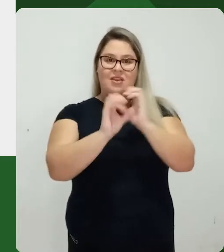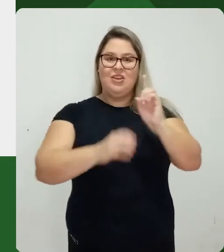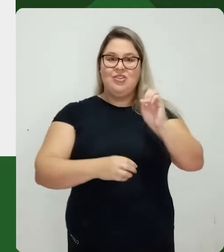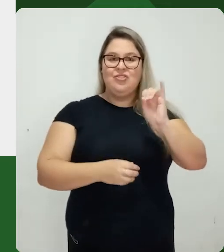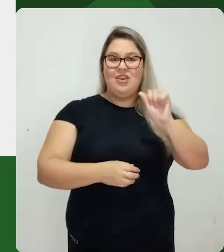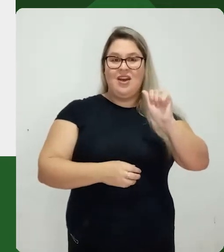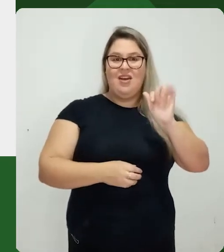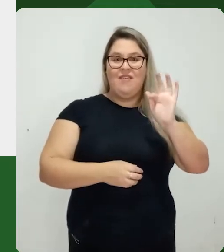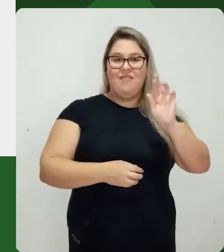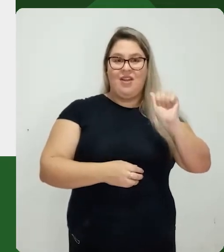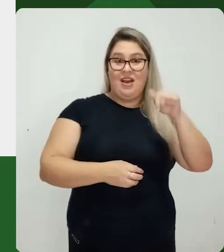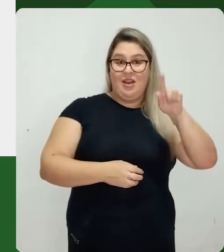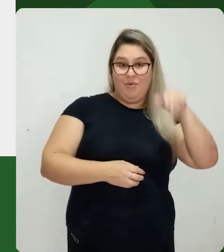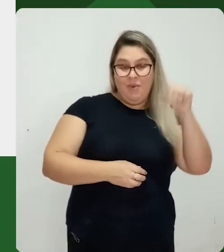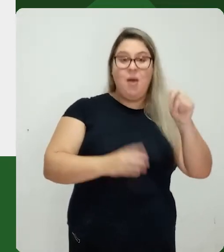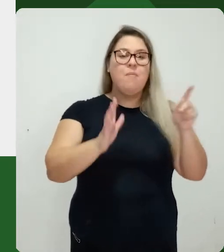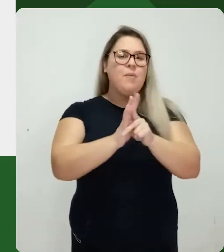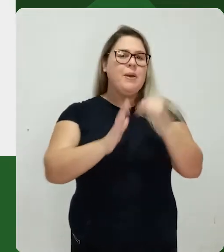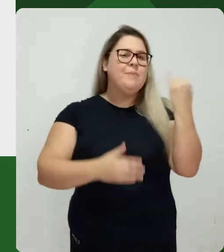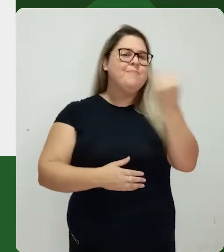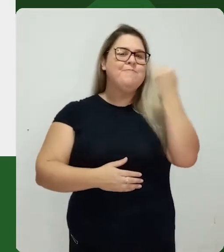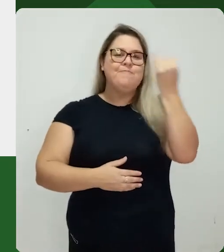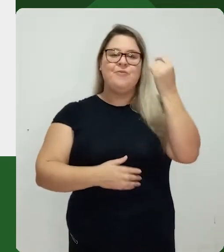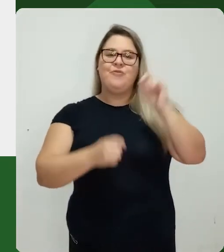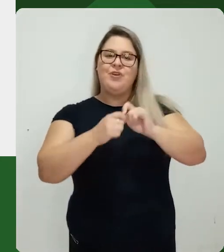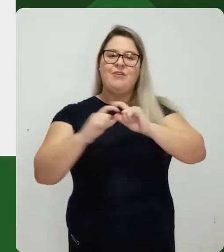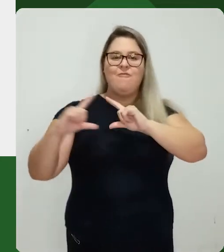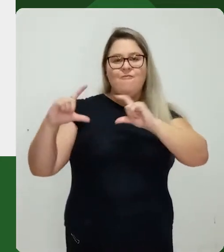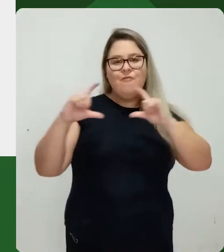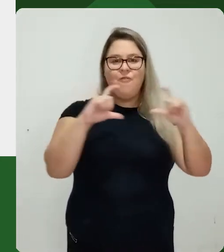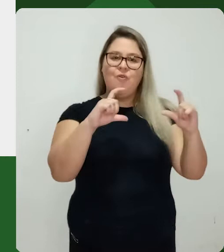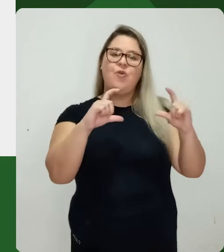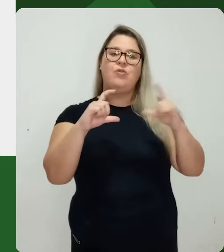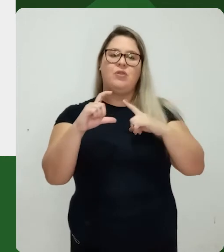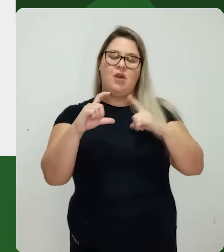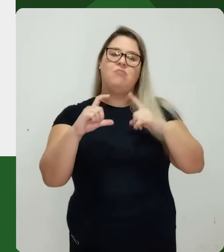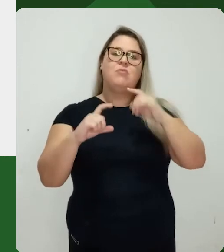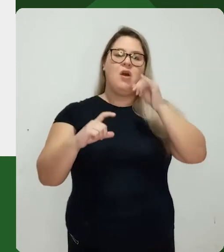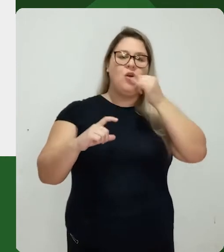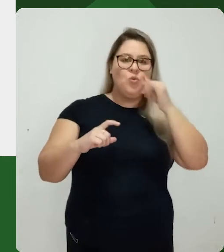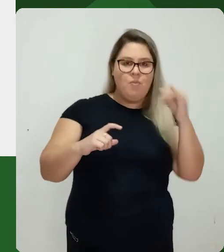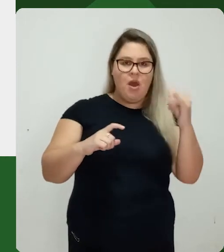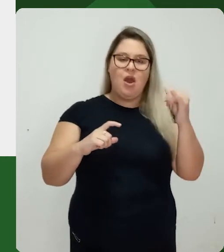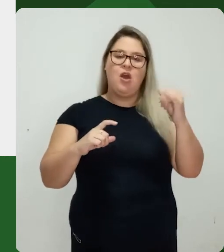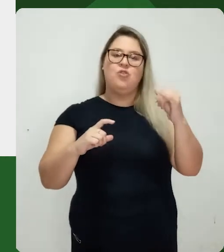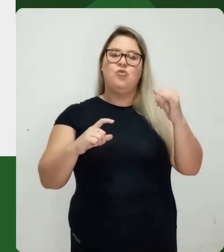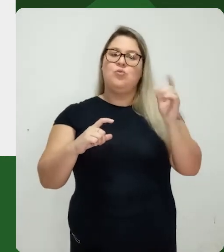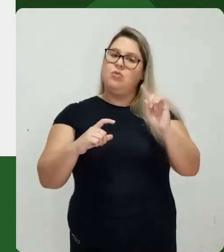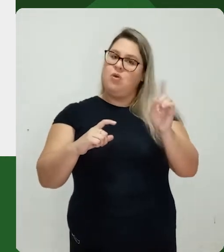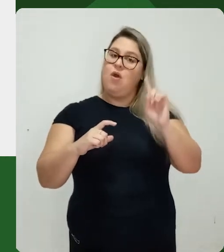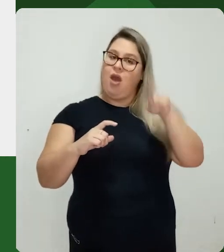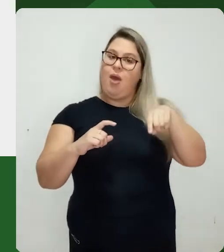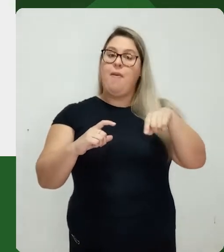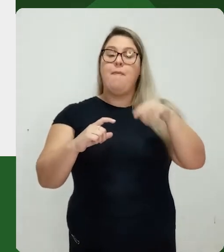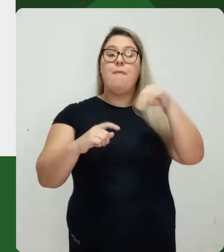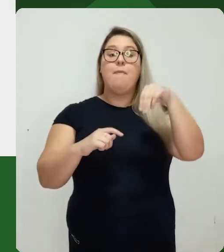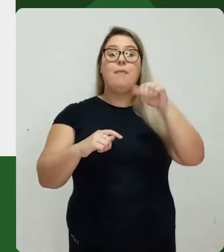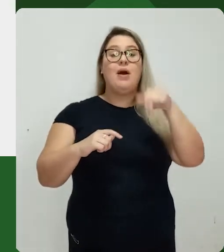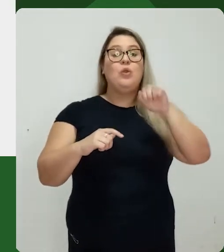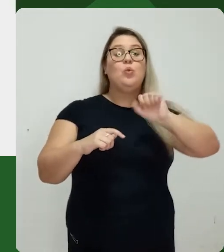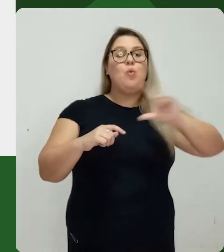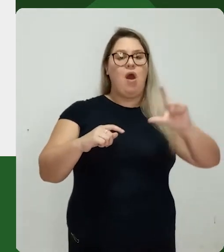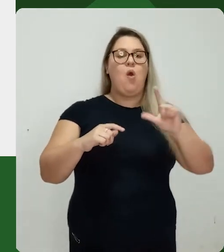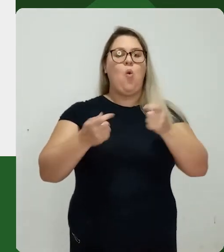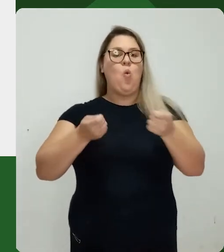essenciais para qualquer fotografia, né? Que seja feita não de modo automático, mas que seja feita com modo manual, com mais controle do